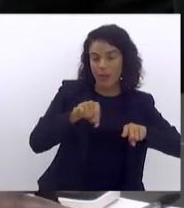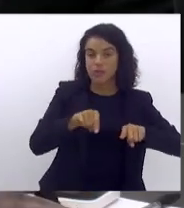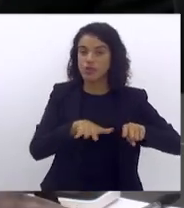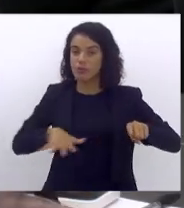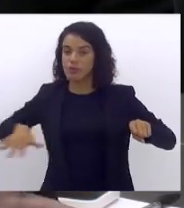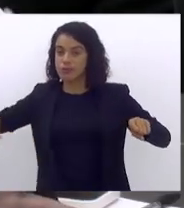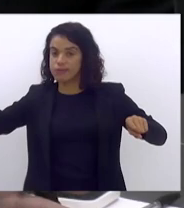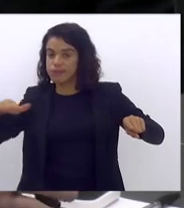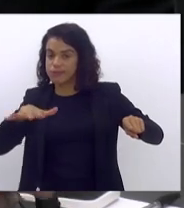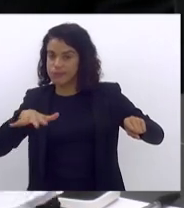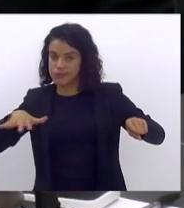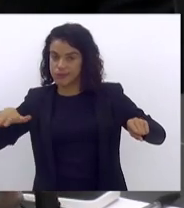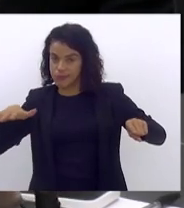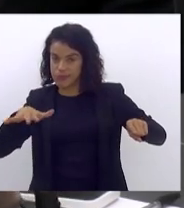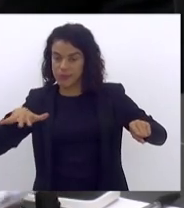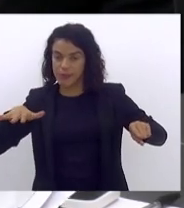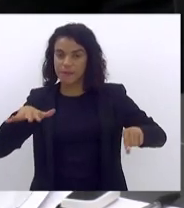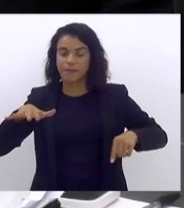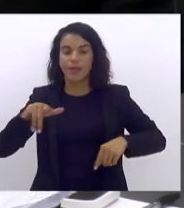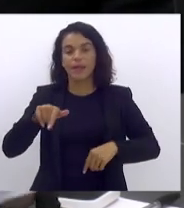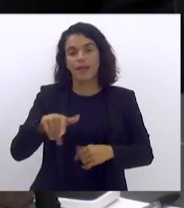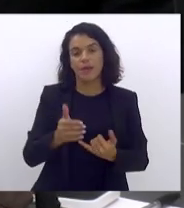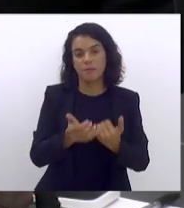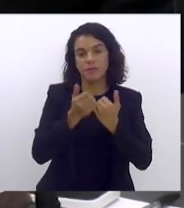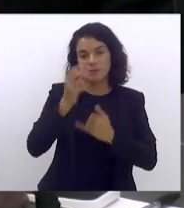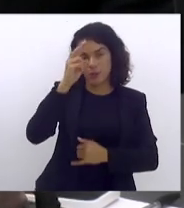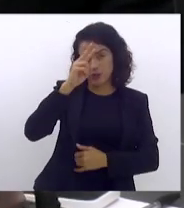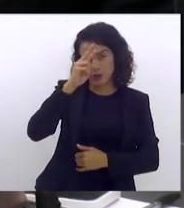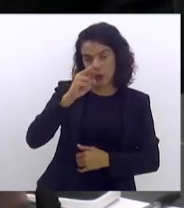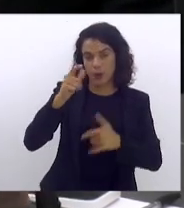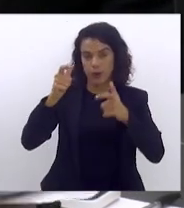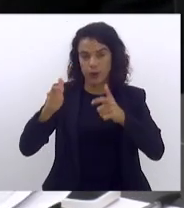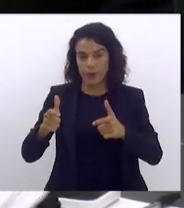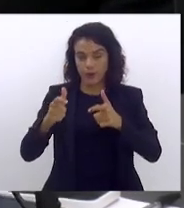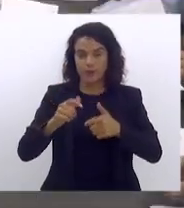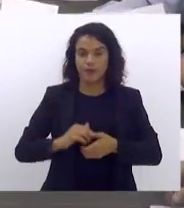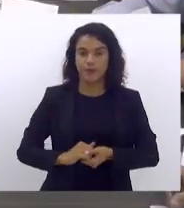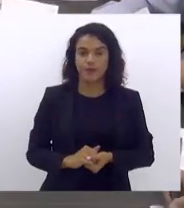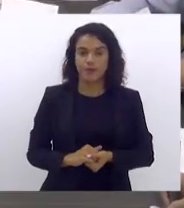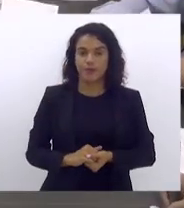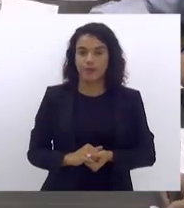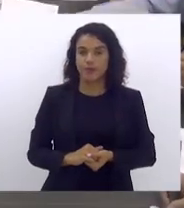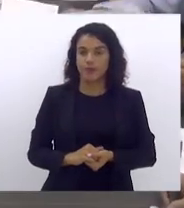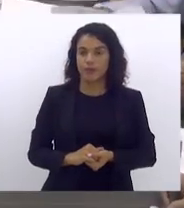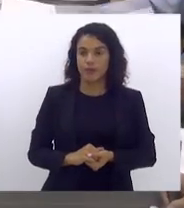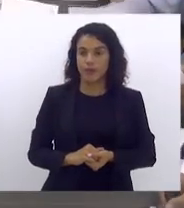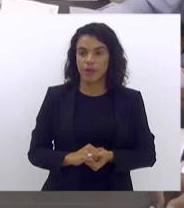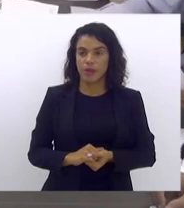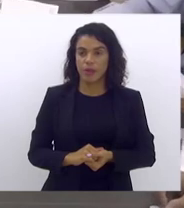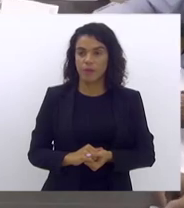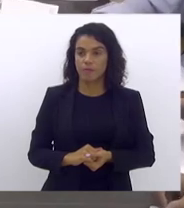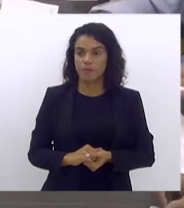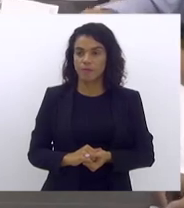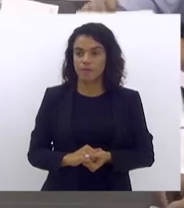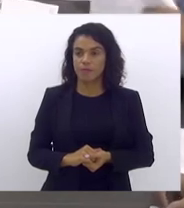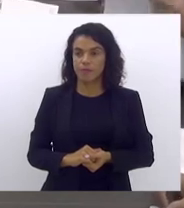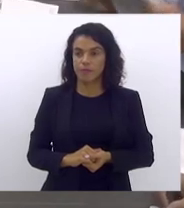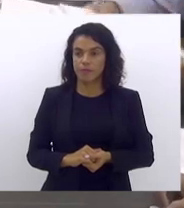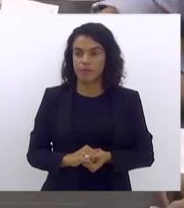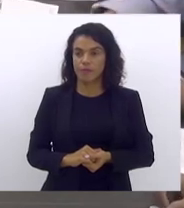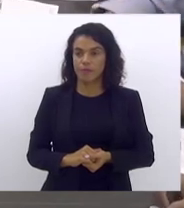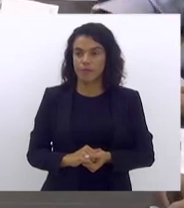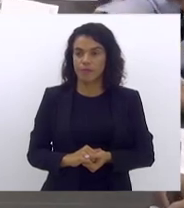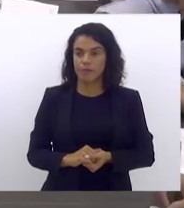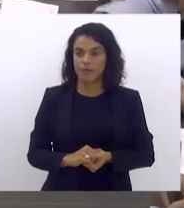imaterial. E o presente projeto é patrimônio histórico. Presidente. Deputado Cozzolino. Posso declarar a voto? Lógico. Para declaração de voto, deputado Vinícius